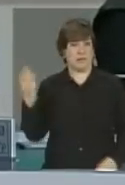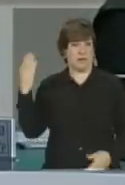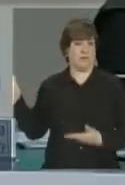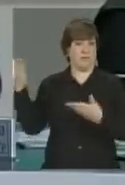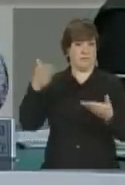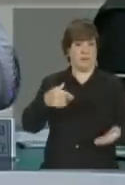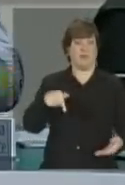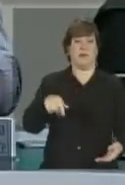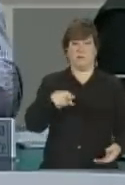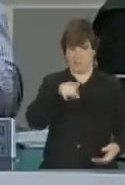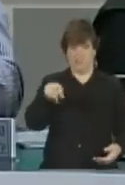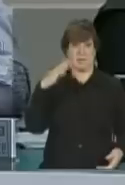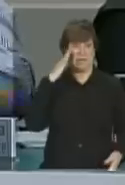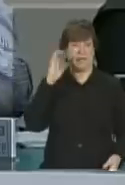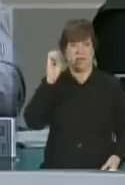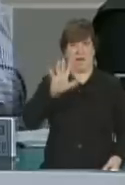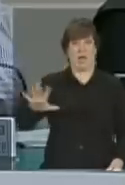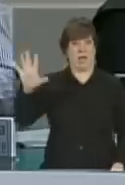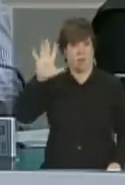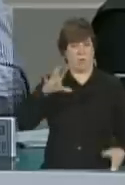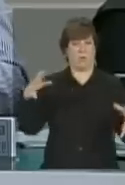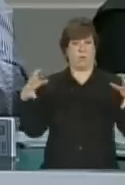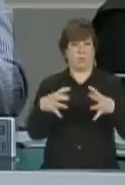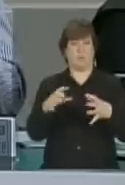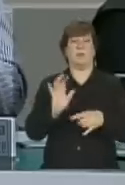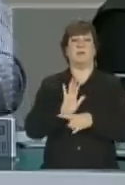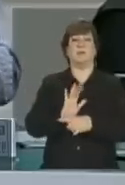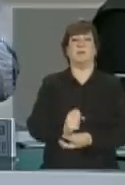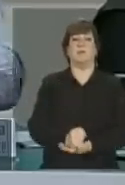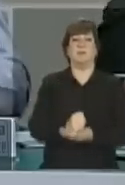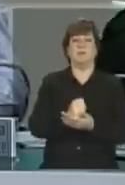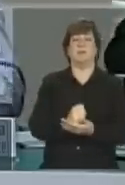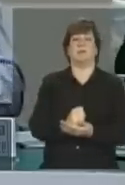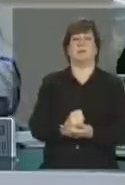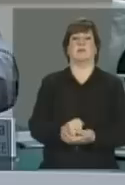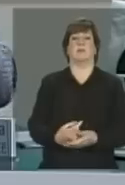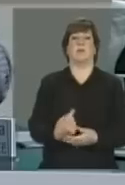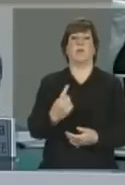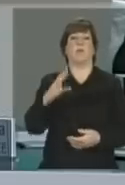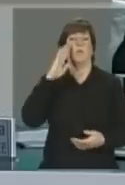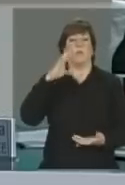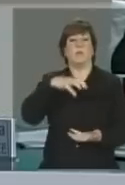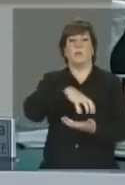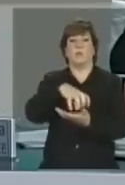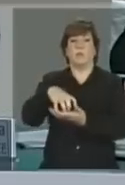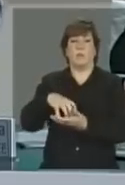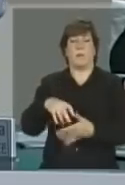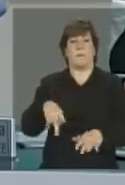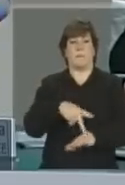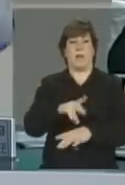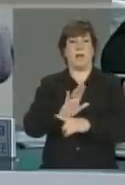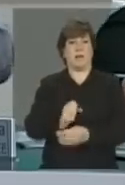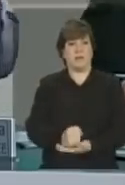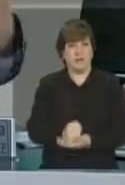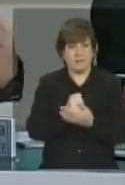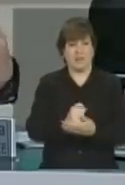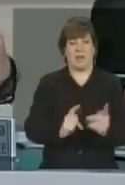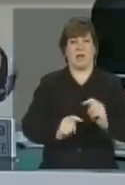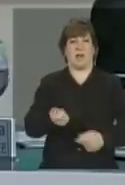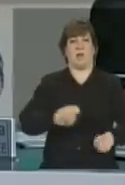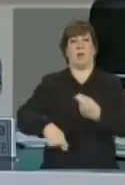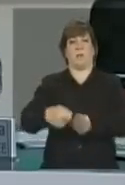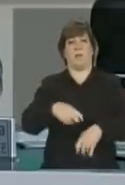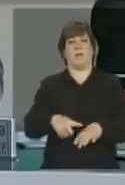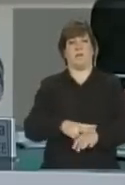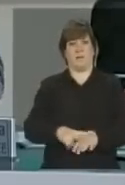União Europeia é um dos segmentos que defende, um dos grupos de países que defende a economia verde. E nós fizemos um